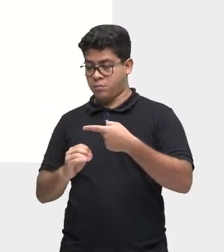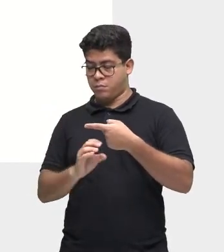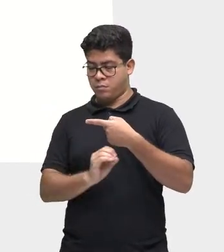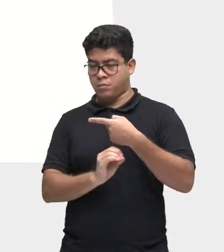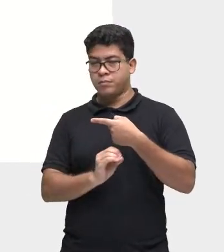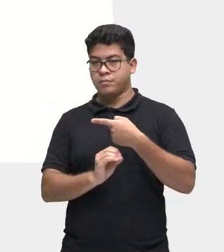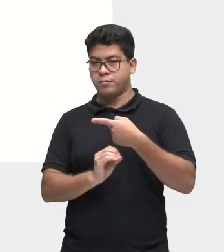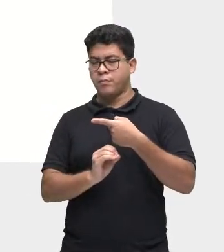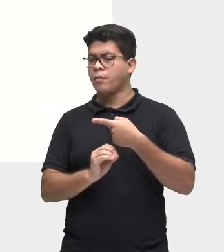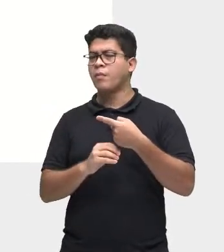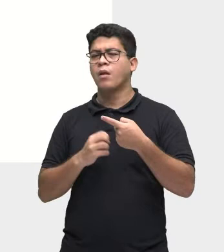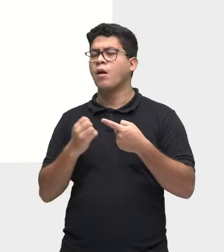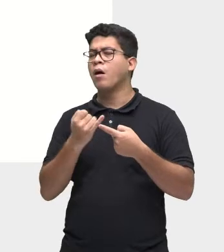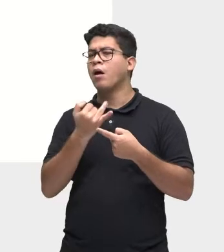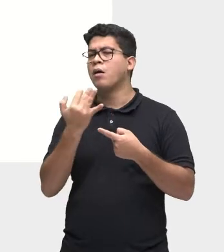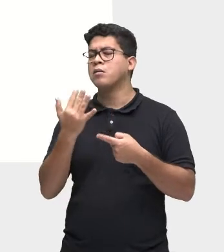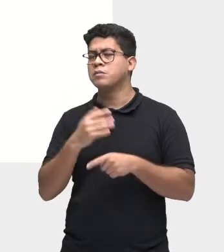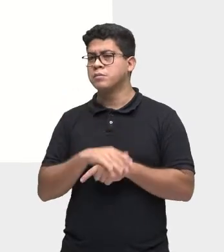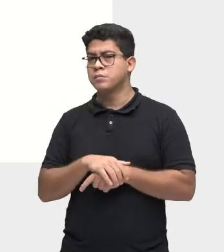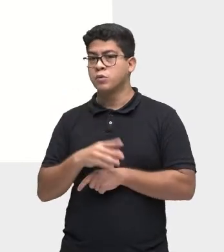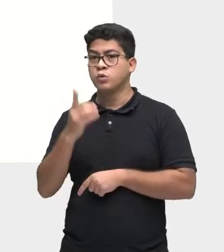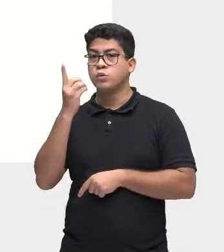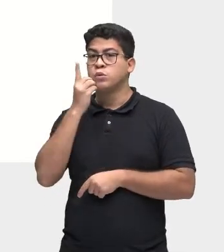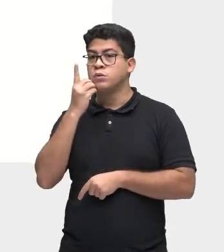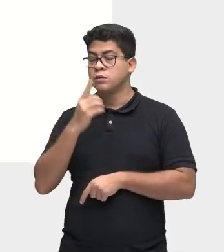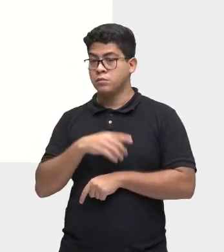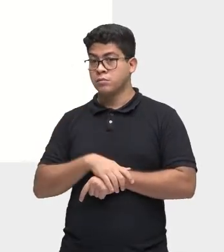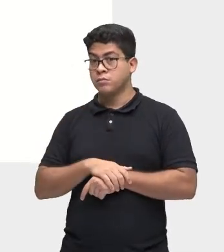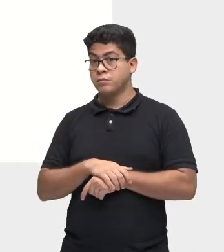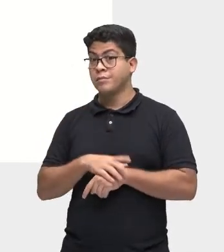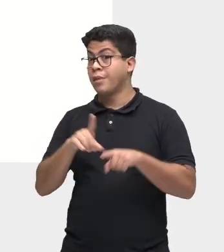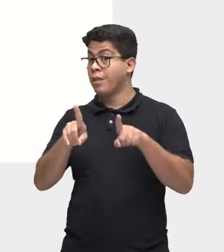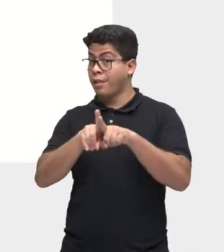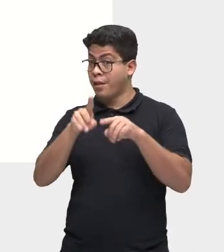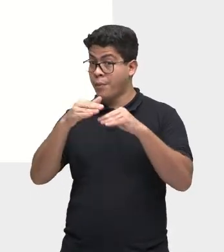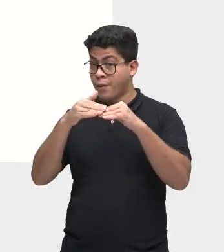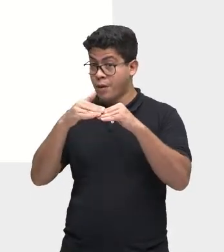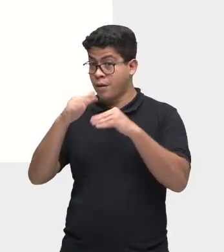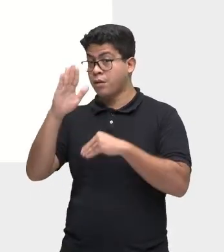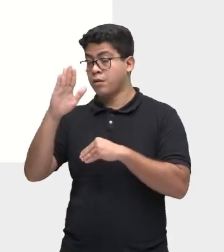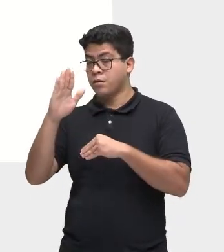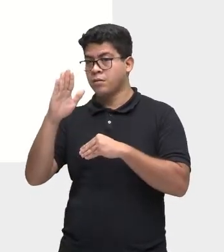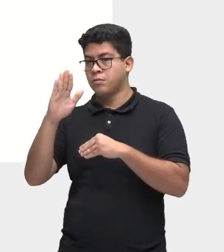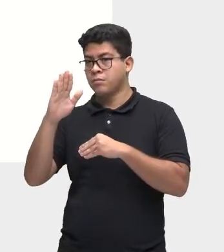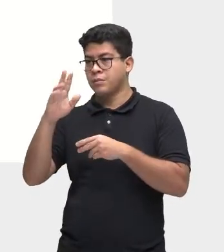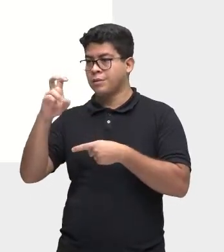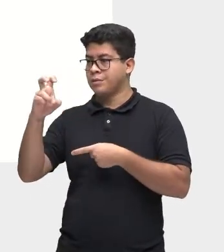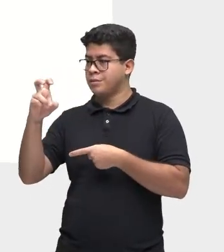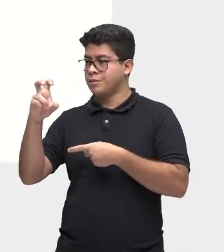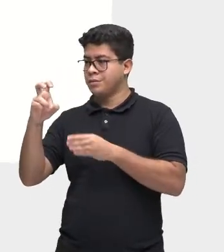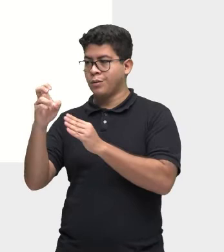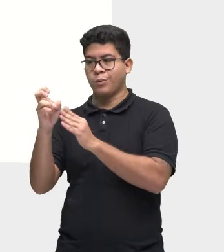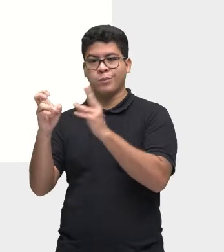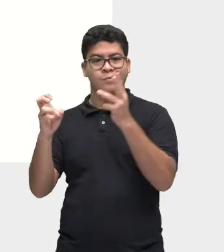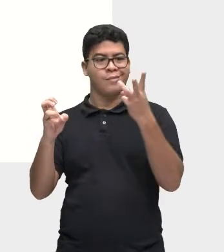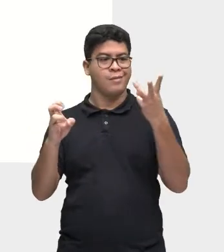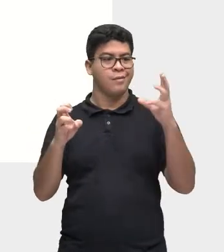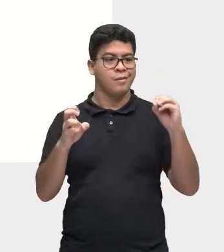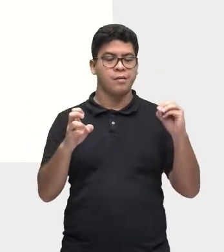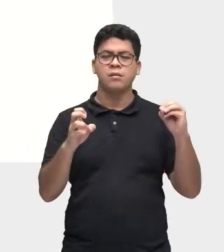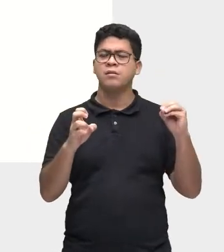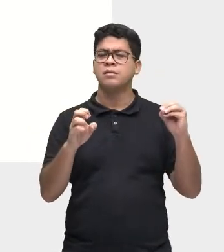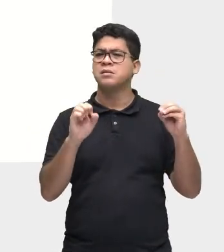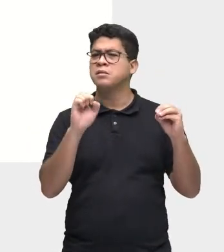dias. Olha só, a quantidade de dias está aumentando, de 5 para 30 dias.